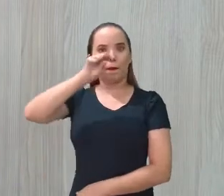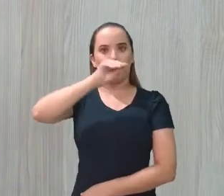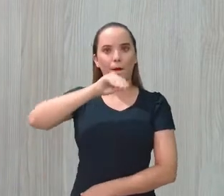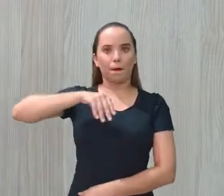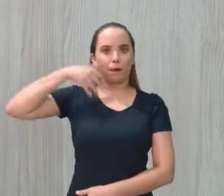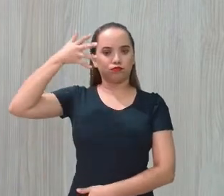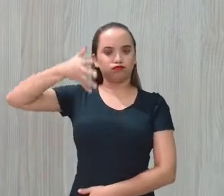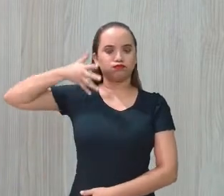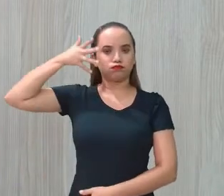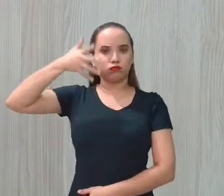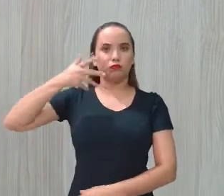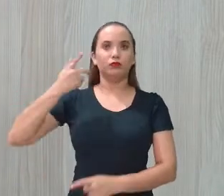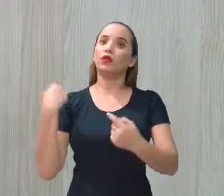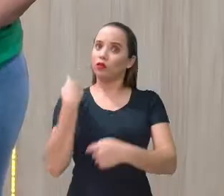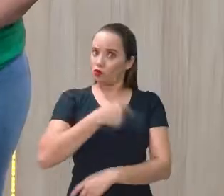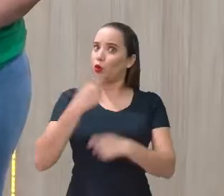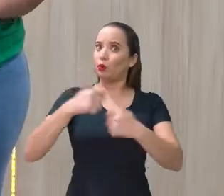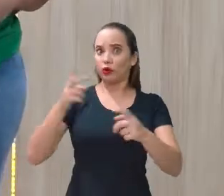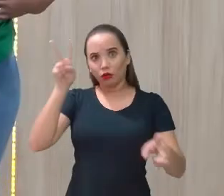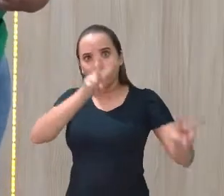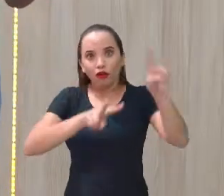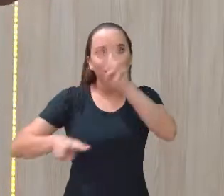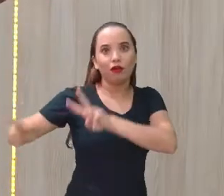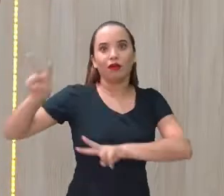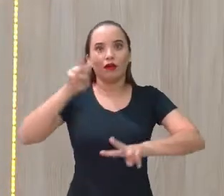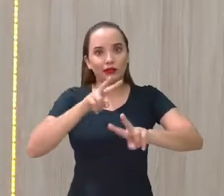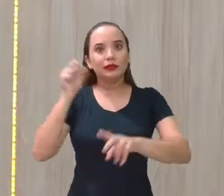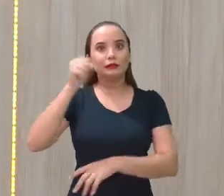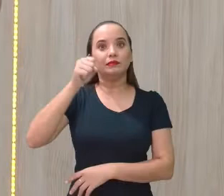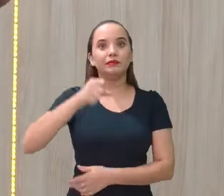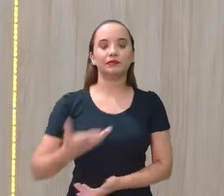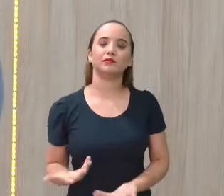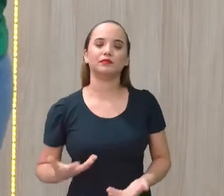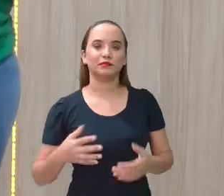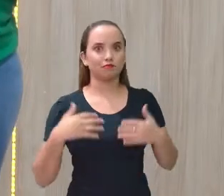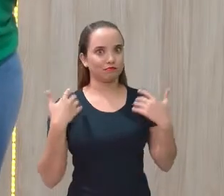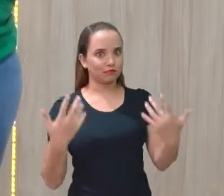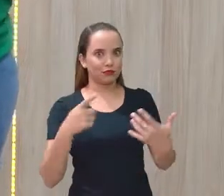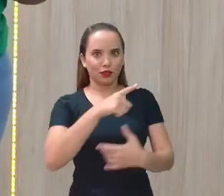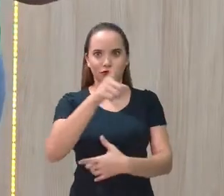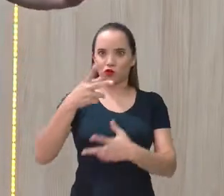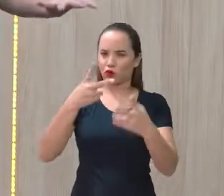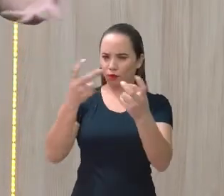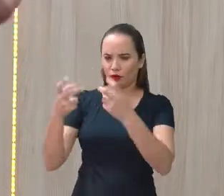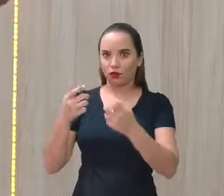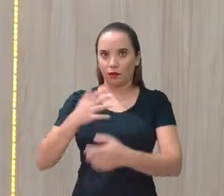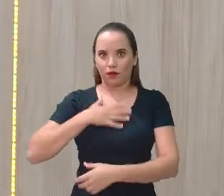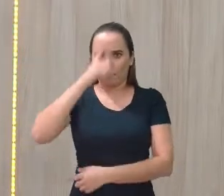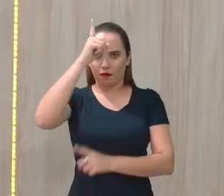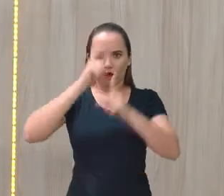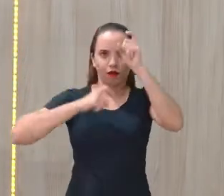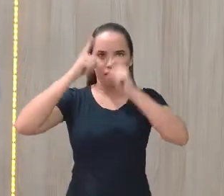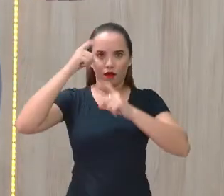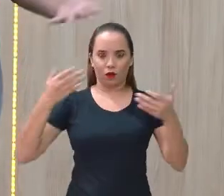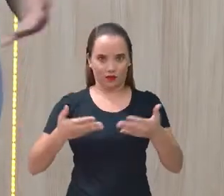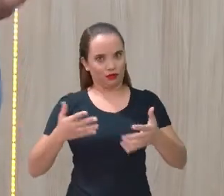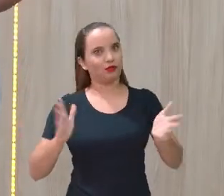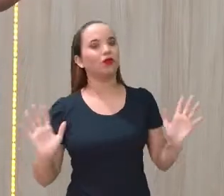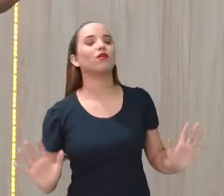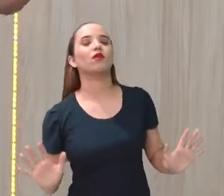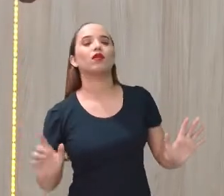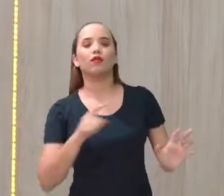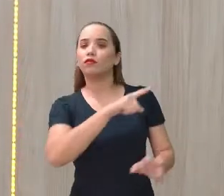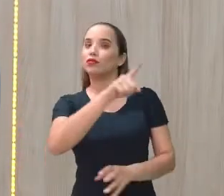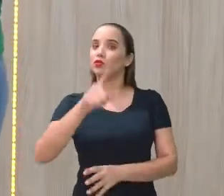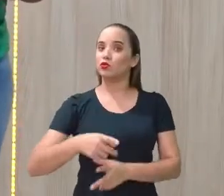se observe, né? Exatamente. Então, vocês percebem, na minha expressão, por exemplo, agora, na professora Camille, vocês